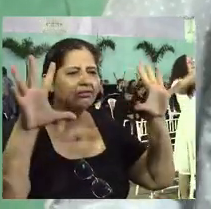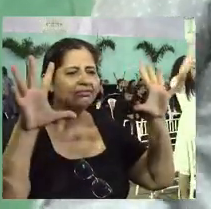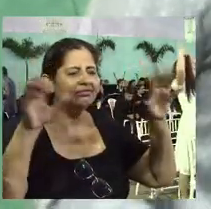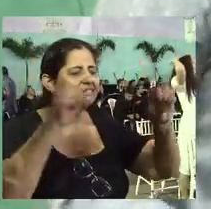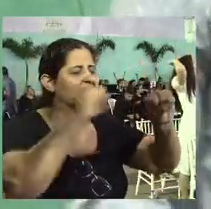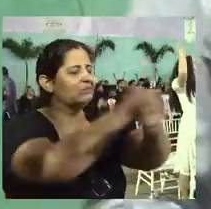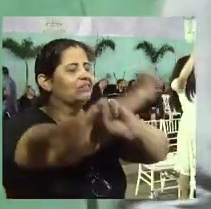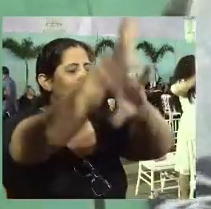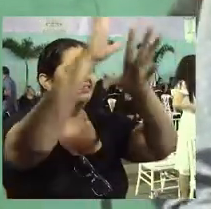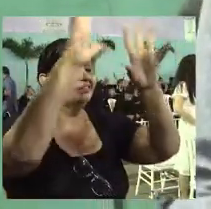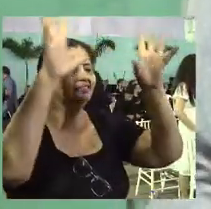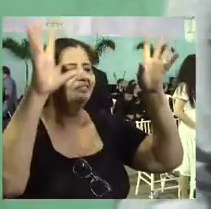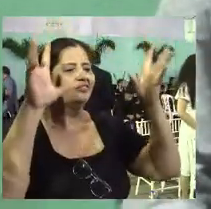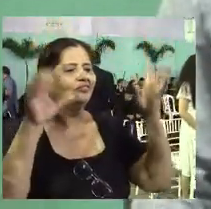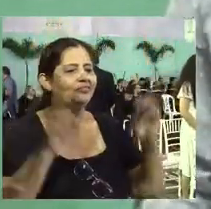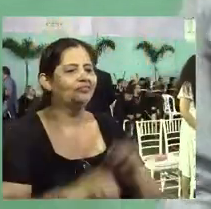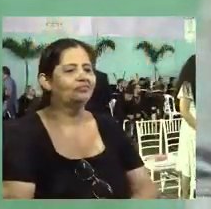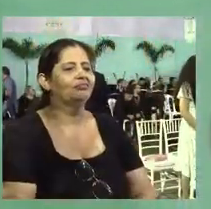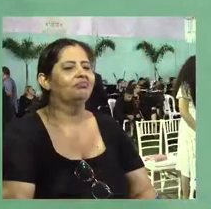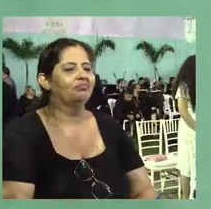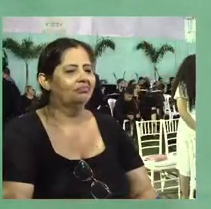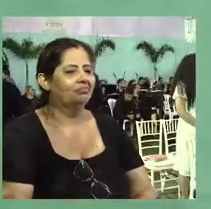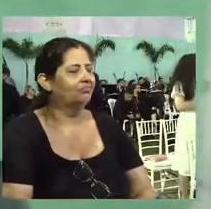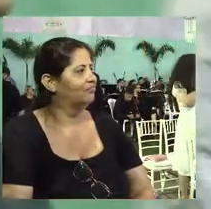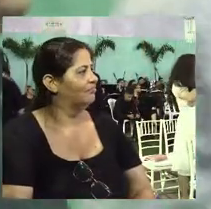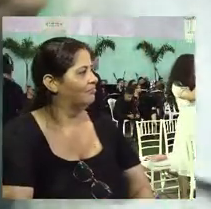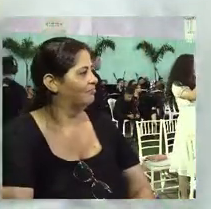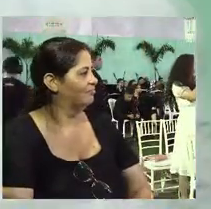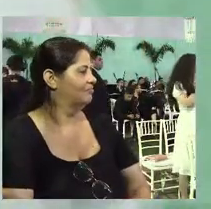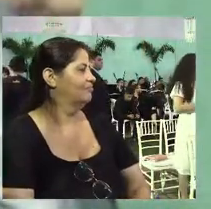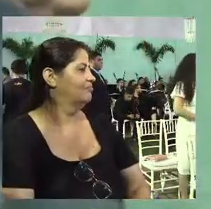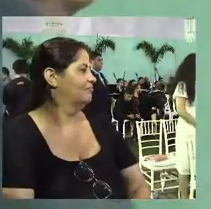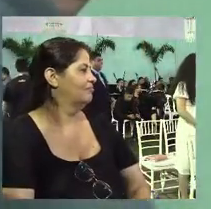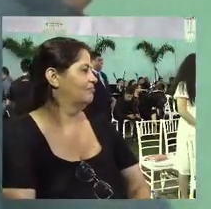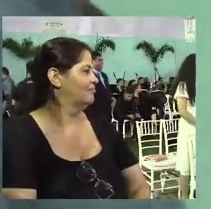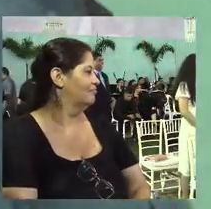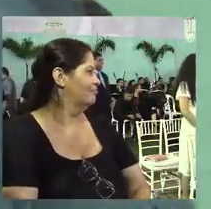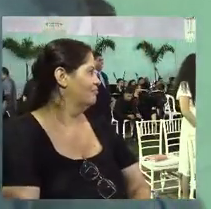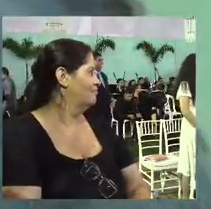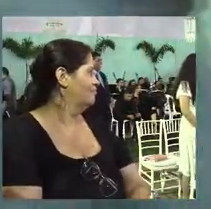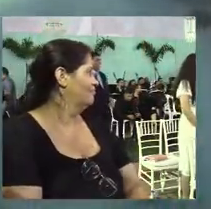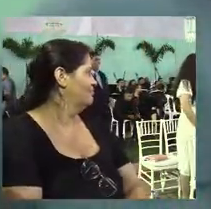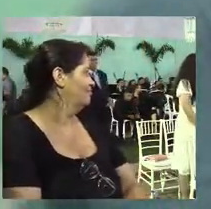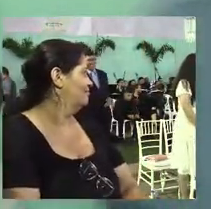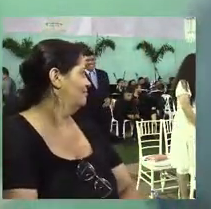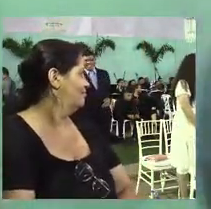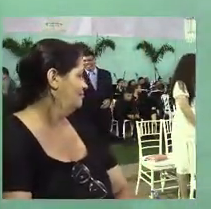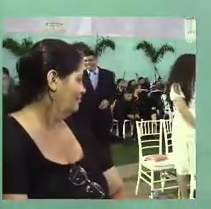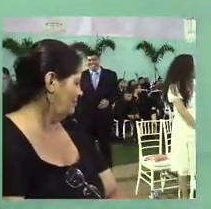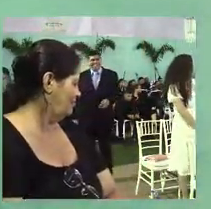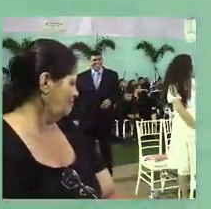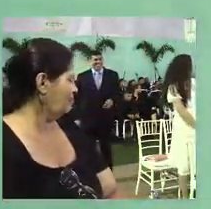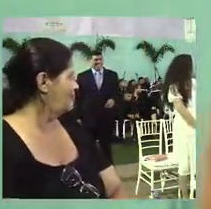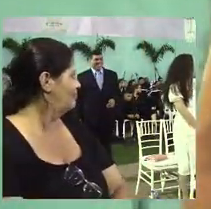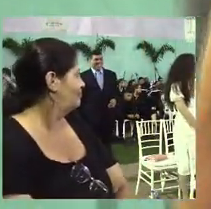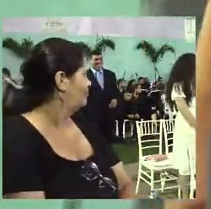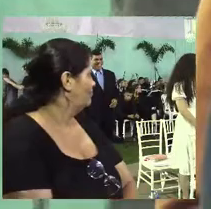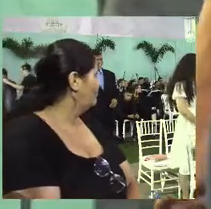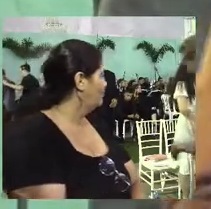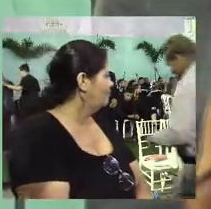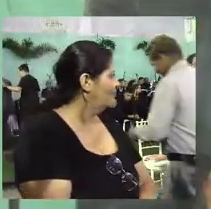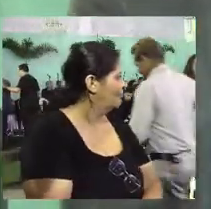dar glória a Deus pela cura desse príncipe Glória de aposentou os óculos e o sapatão dele o sapato de fogo e Pregador é